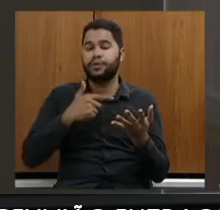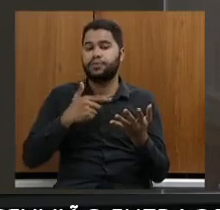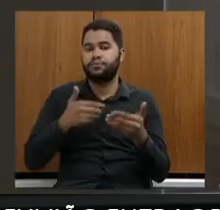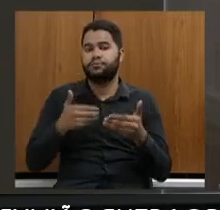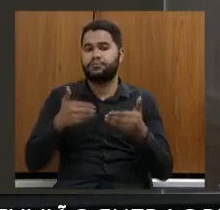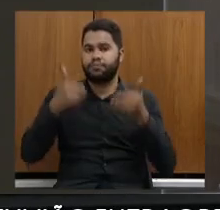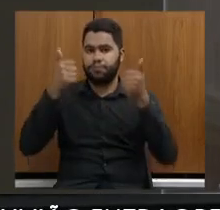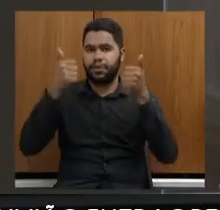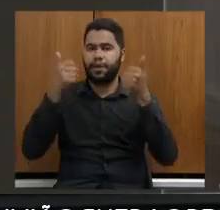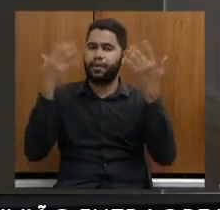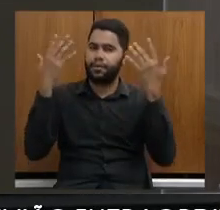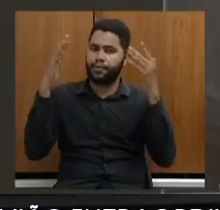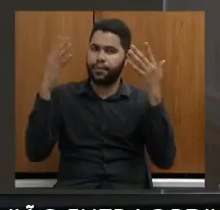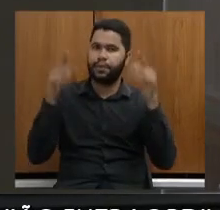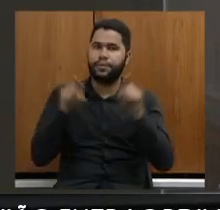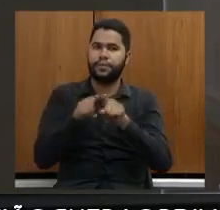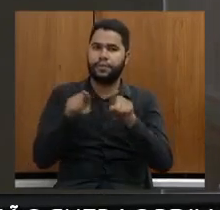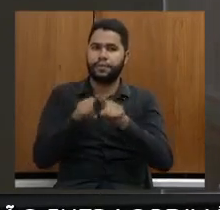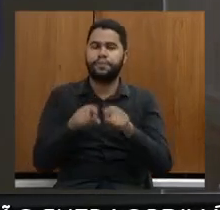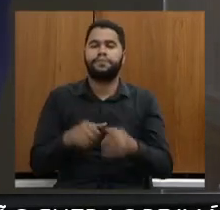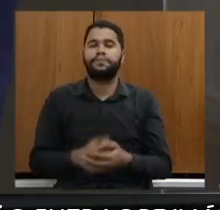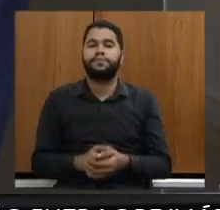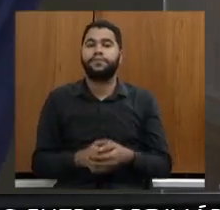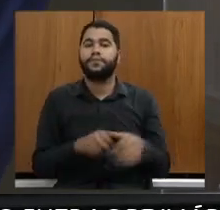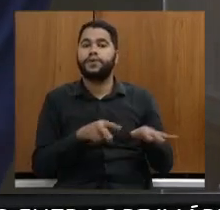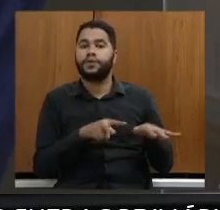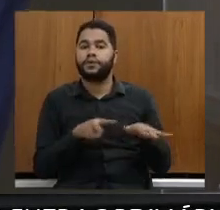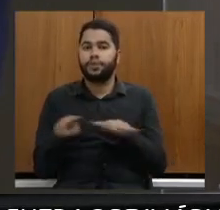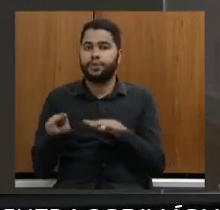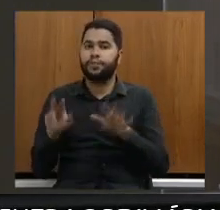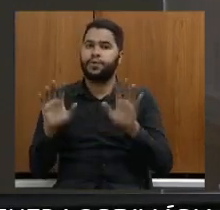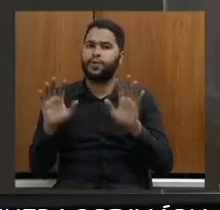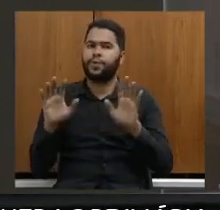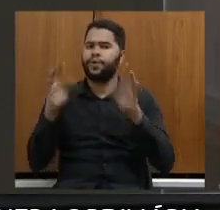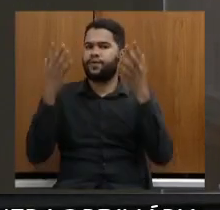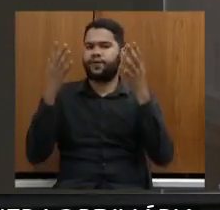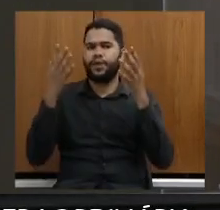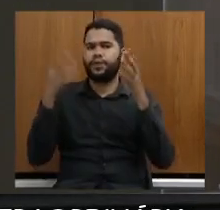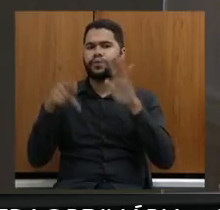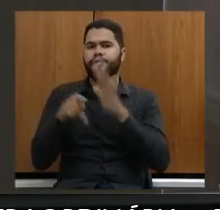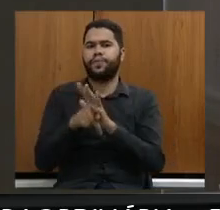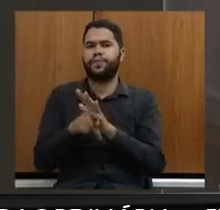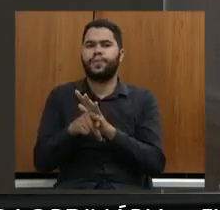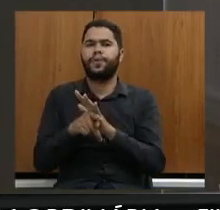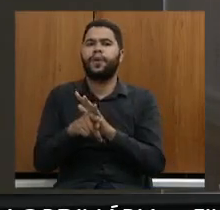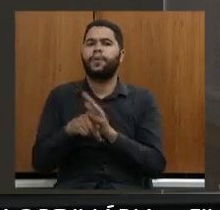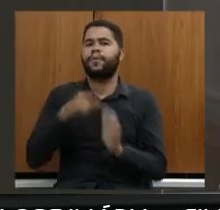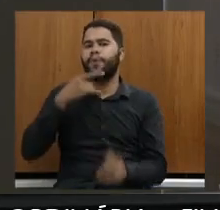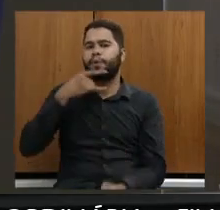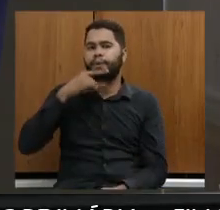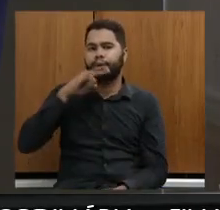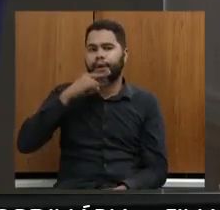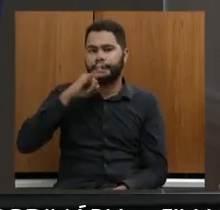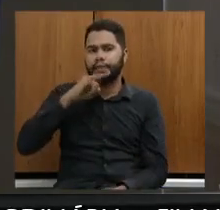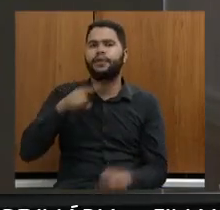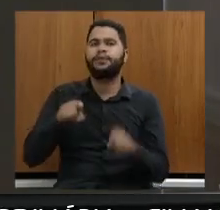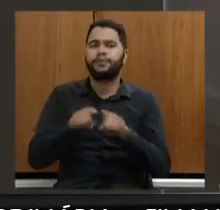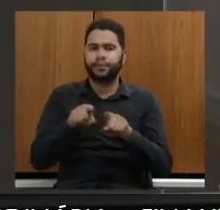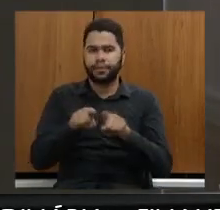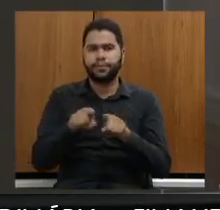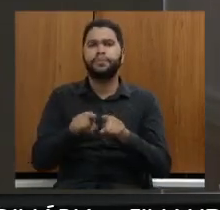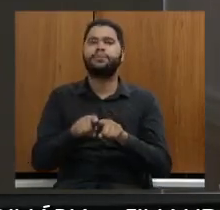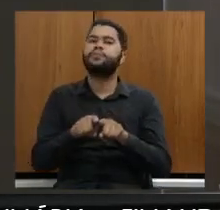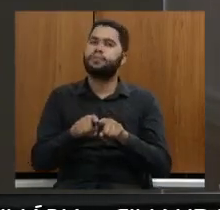dia maior Então parabéns também essa semana teve o evento da cachaça não participei disso foi o sucesso também a nossa cachaça